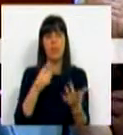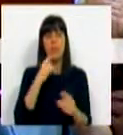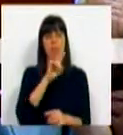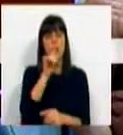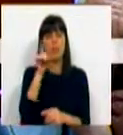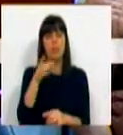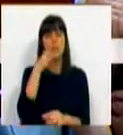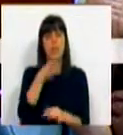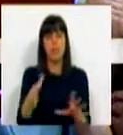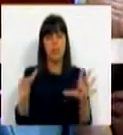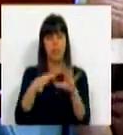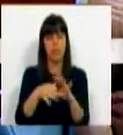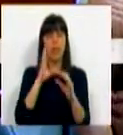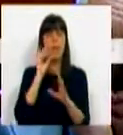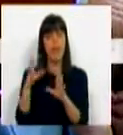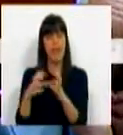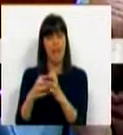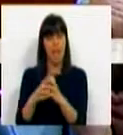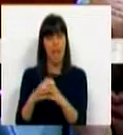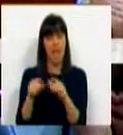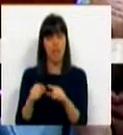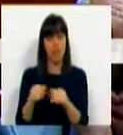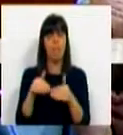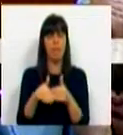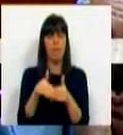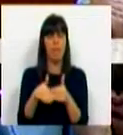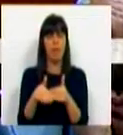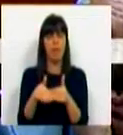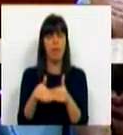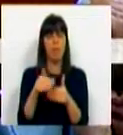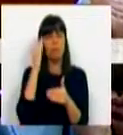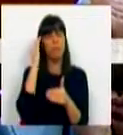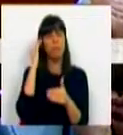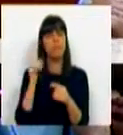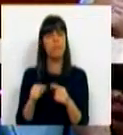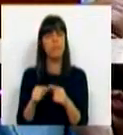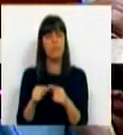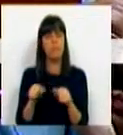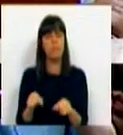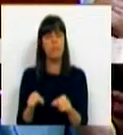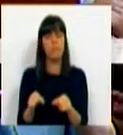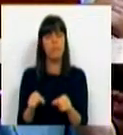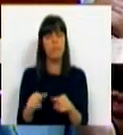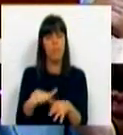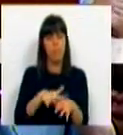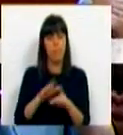referem relativamente à Caixa Geral de Depósitos vão ser consideradas